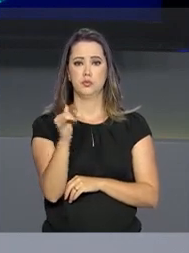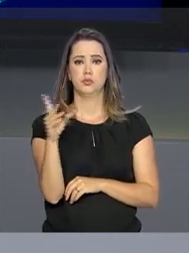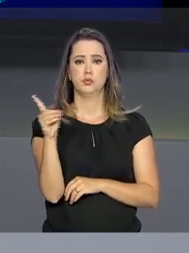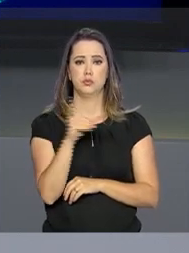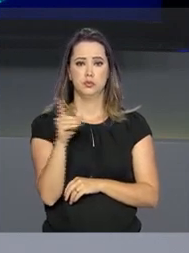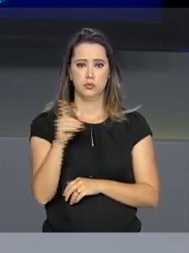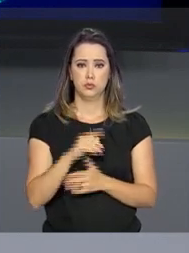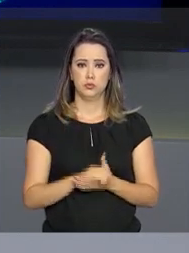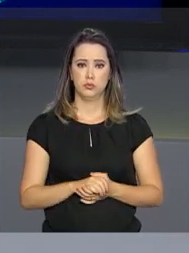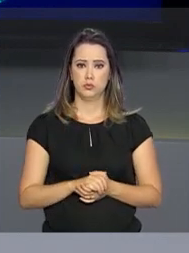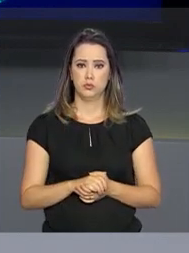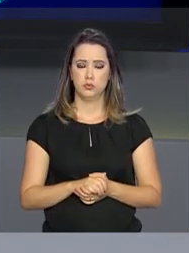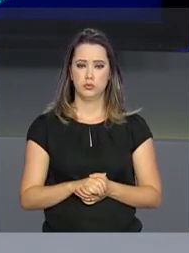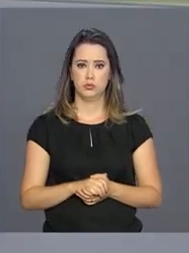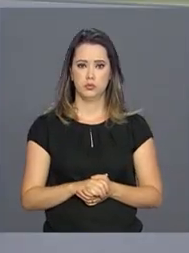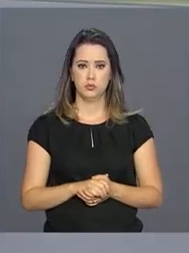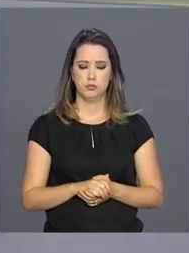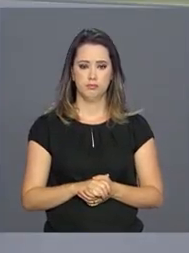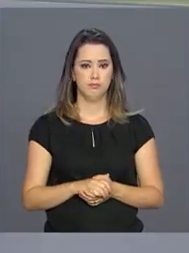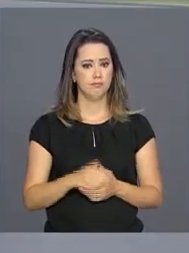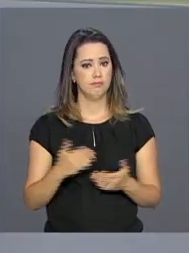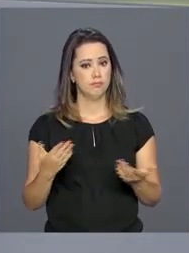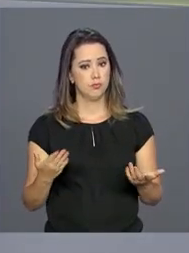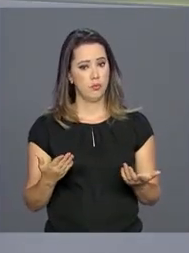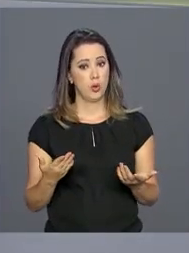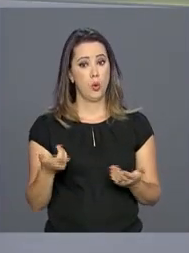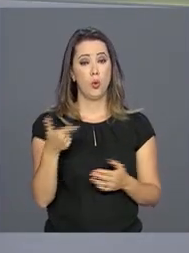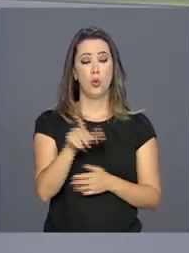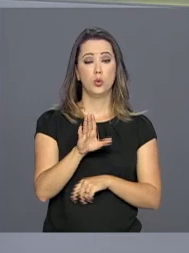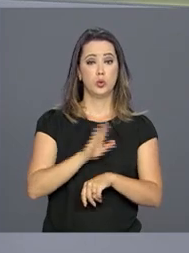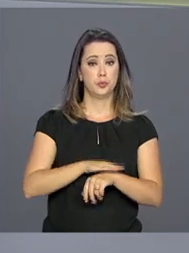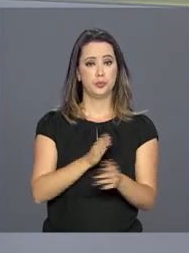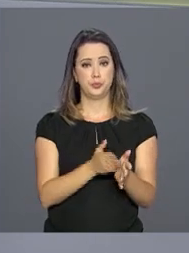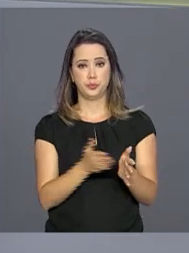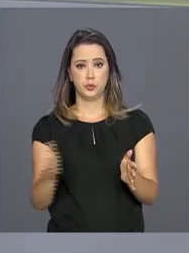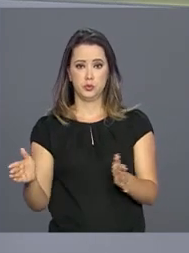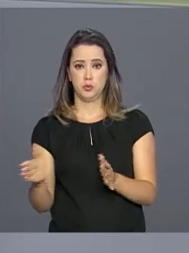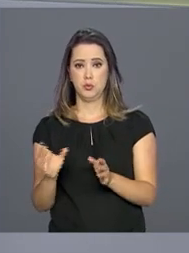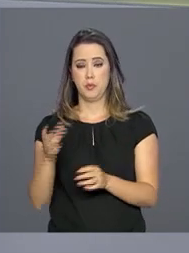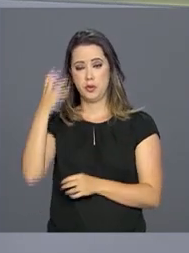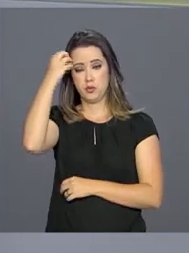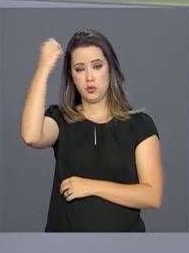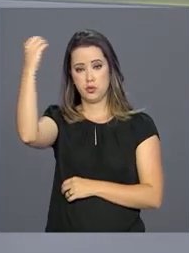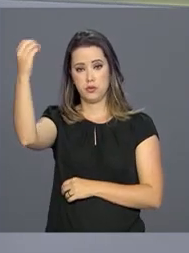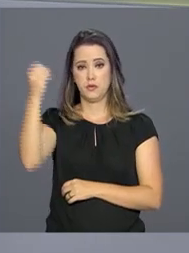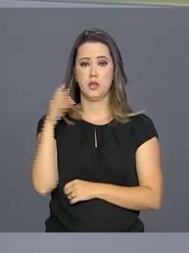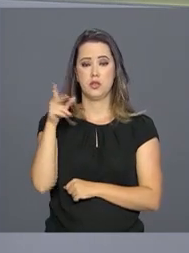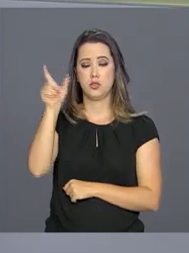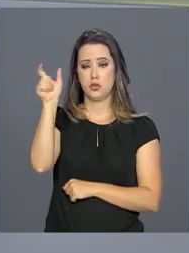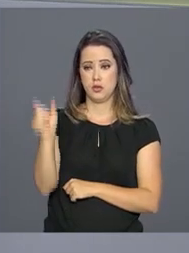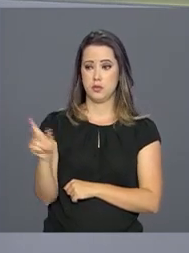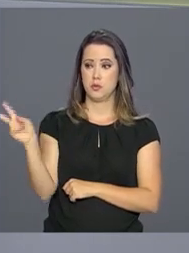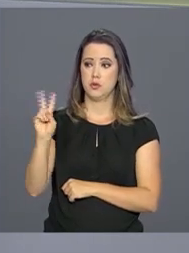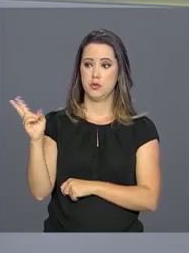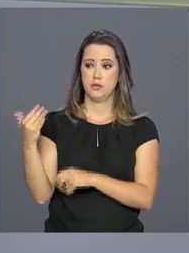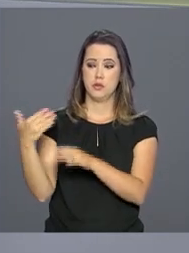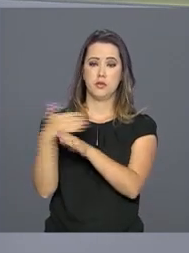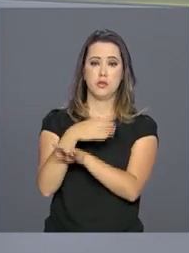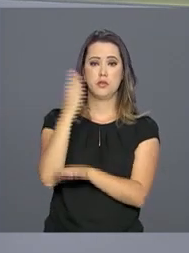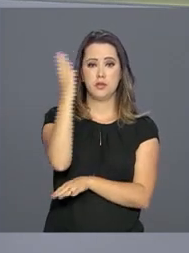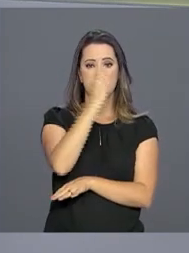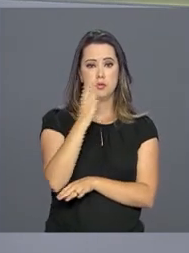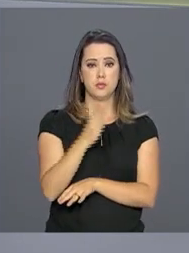bilhões de dólares mais uma etapa do processo de interiorização dos imigrantes venezuelanos será